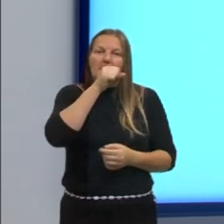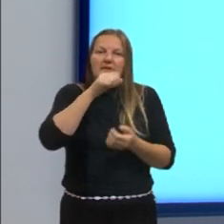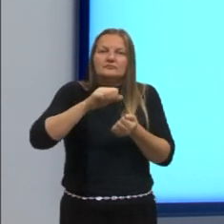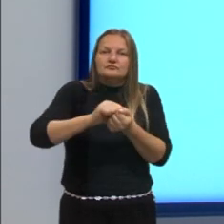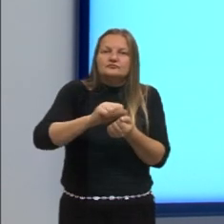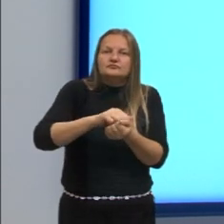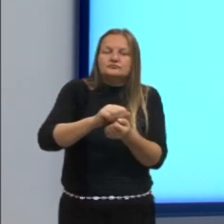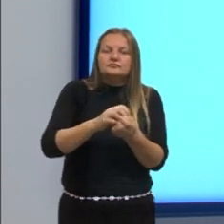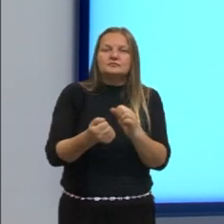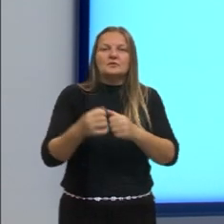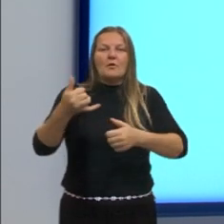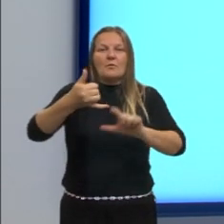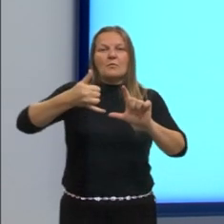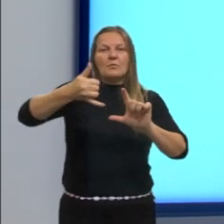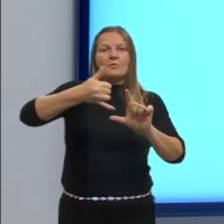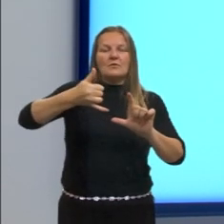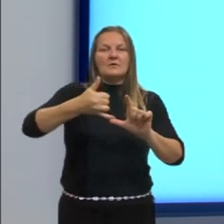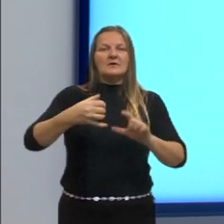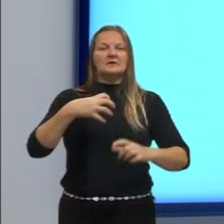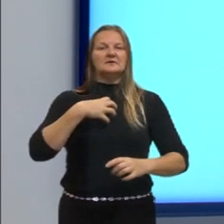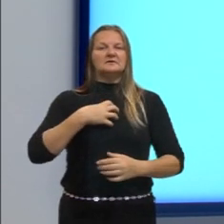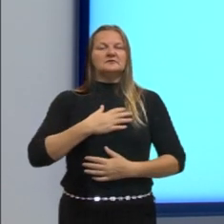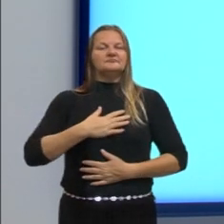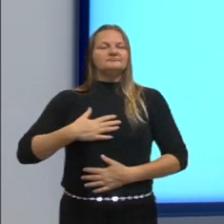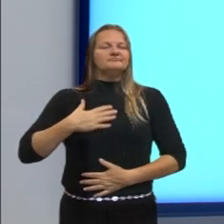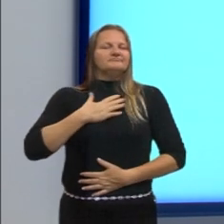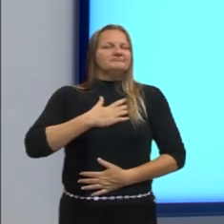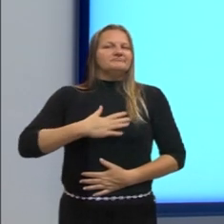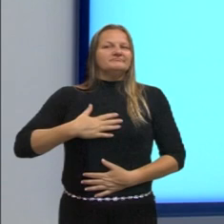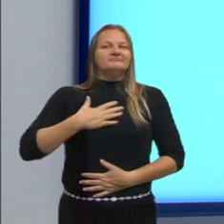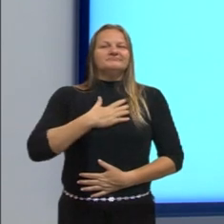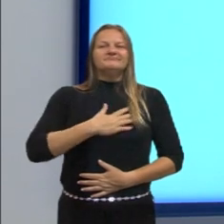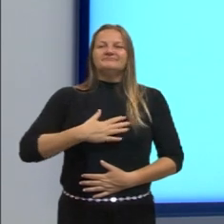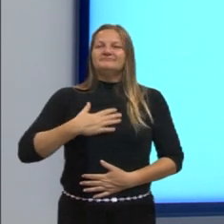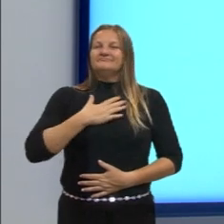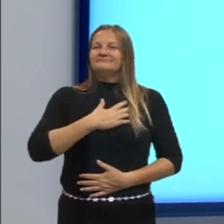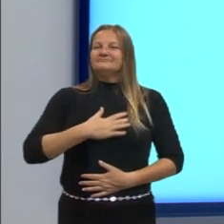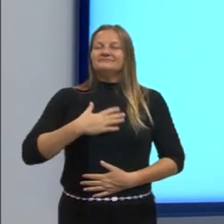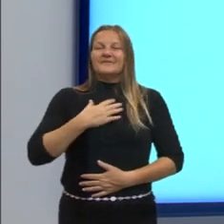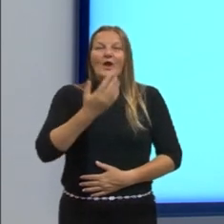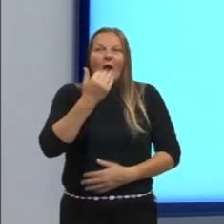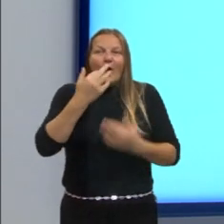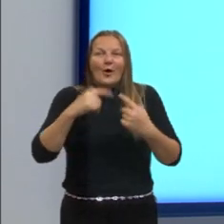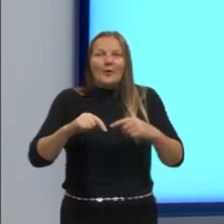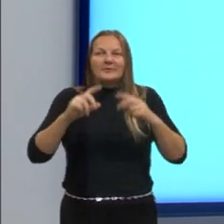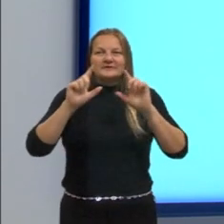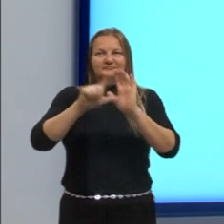a maior quantidade de gordura a gente sente uma sensação de saciedade maior após alimentação